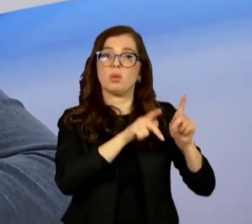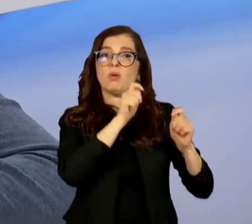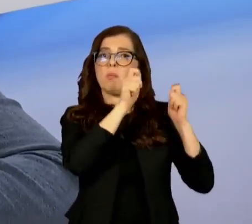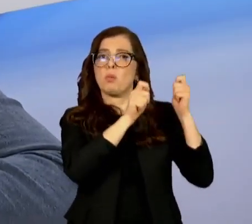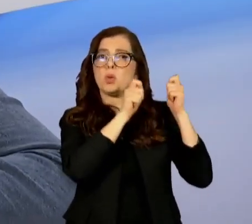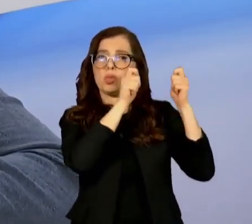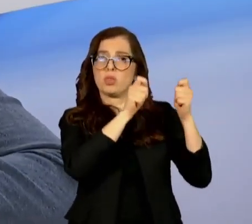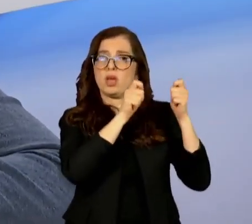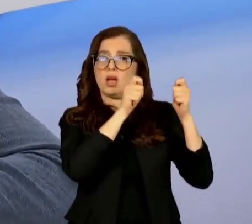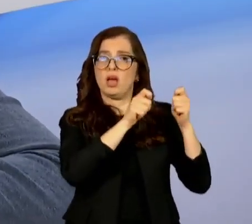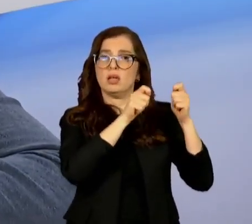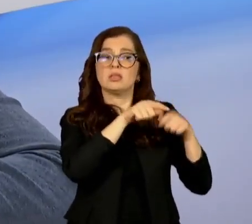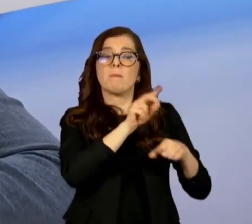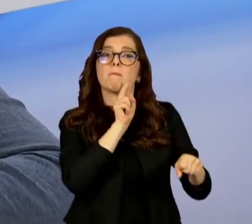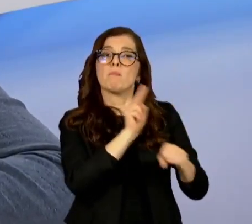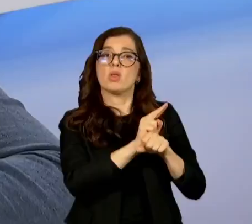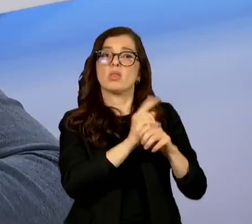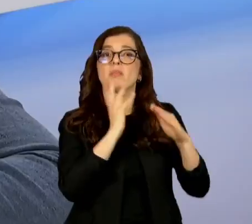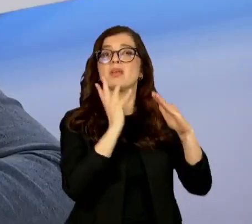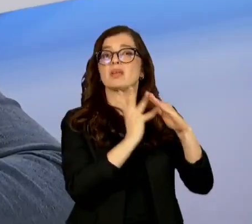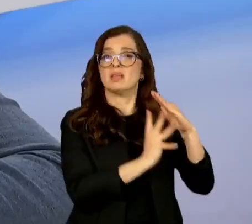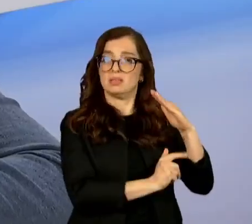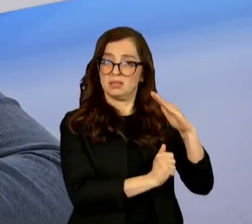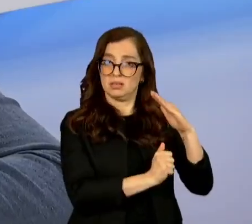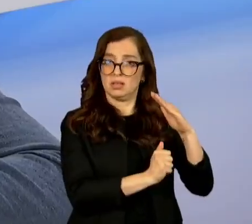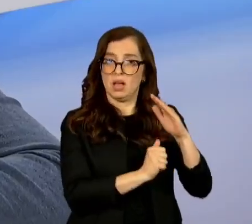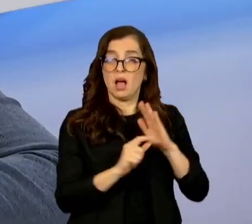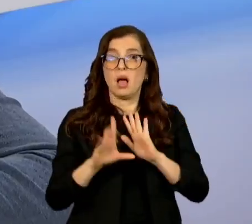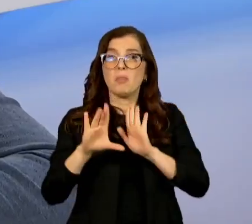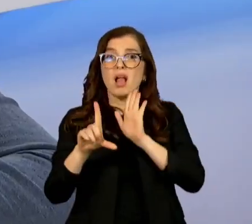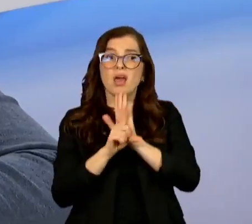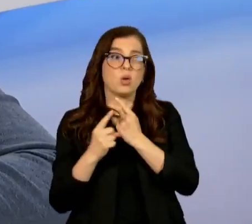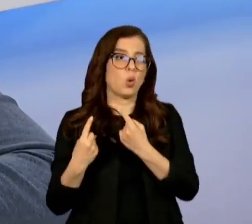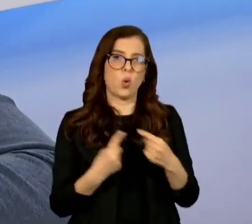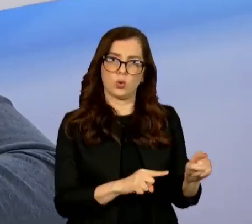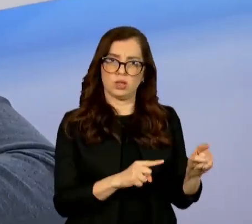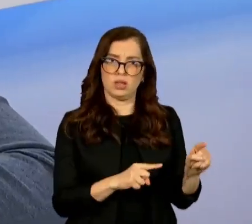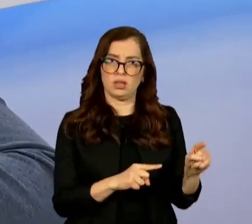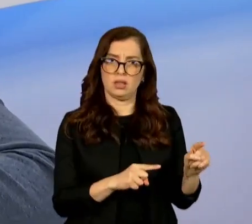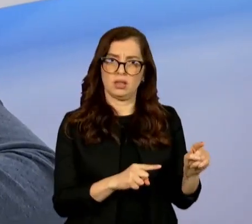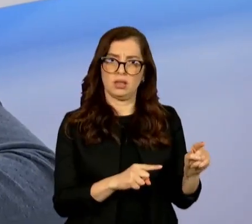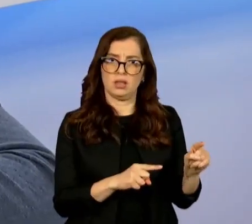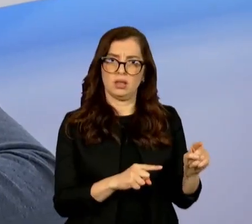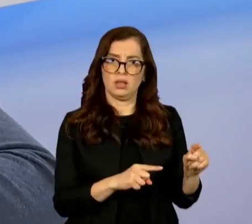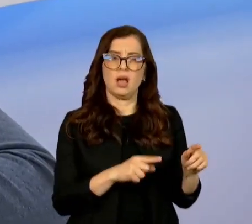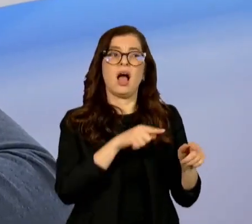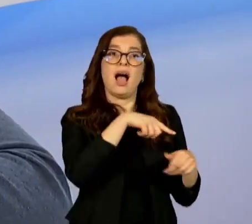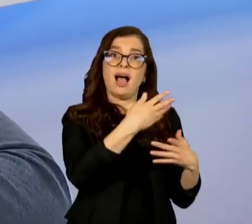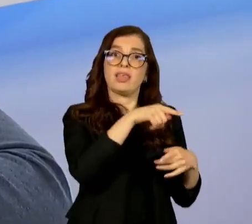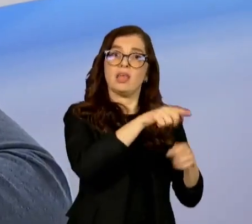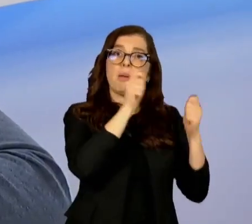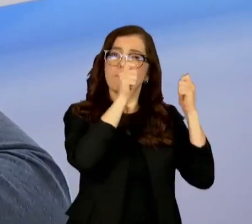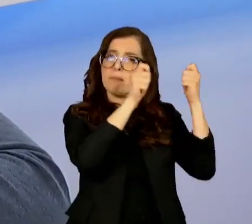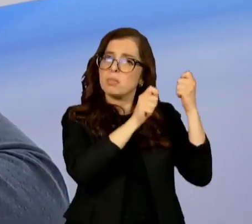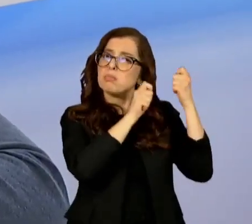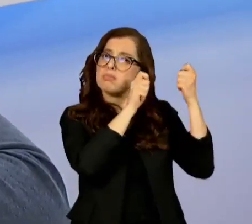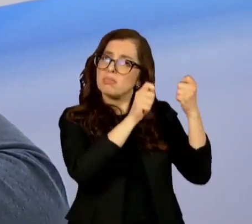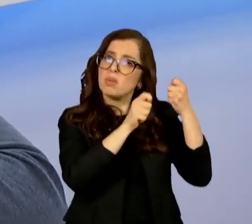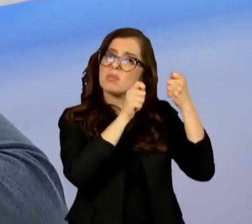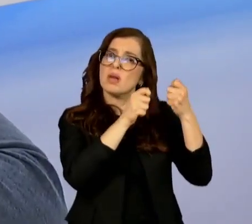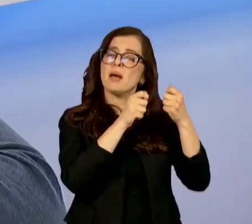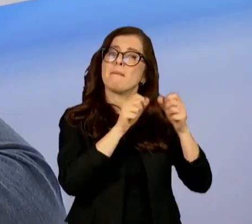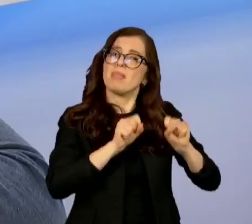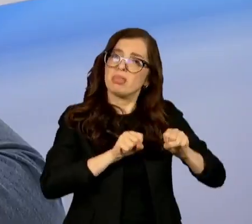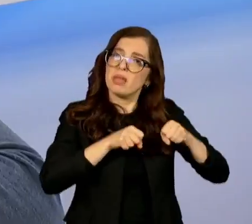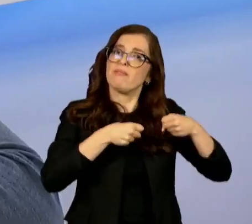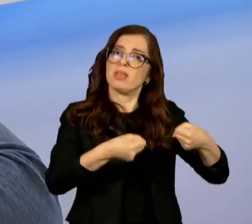política de imigração contra imigrantes não documentados e documentados também. Para muitos anhelenos, o que aconteceu em Los